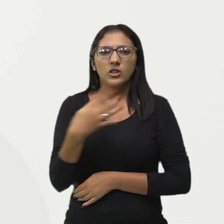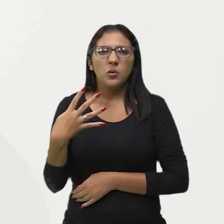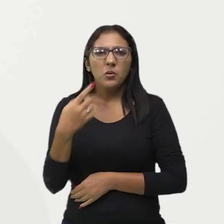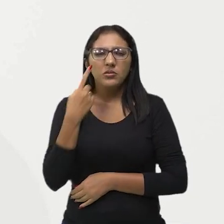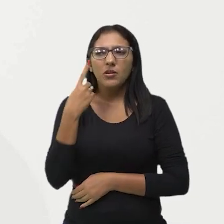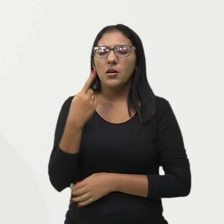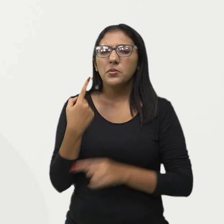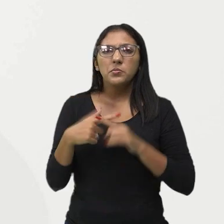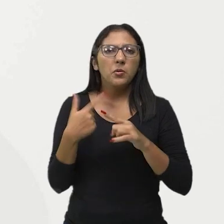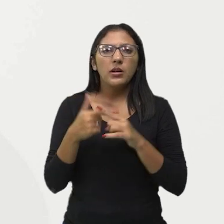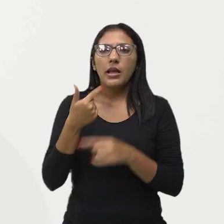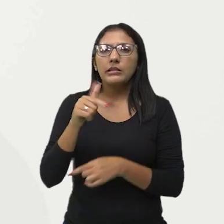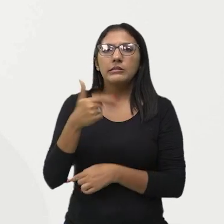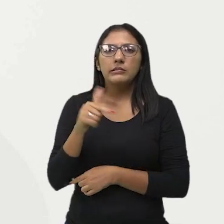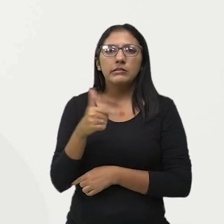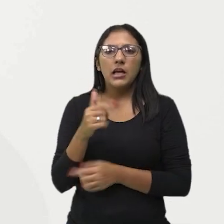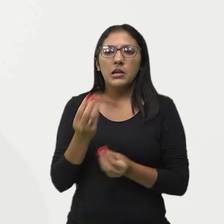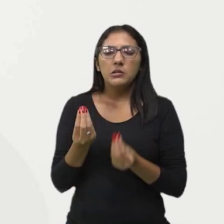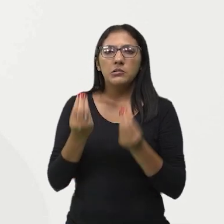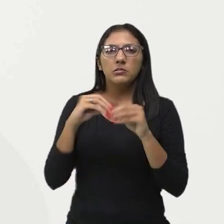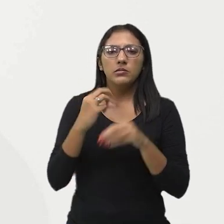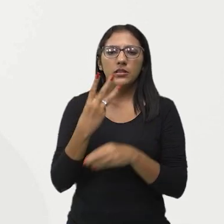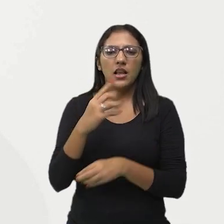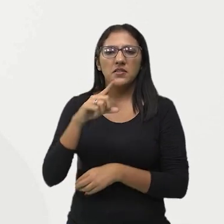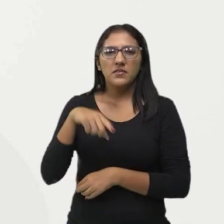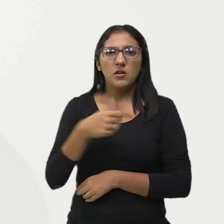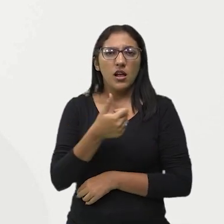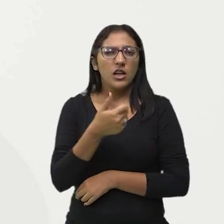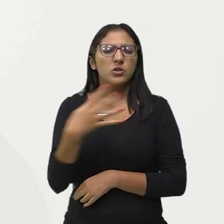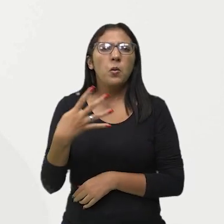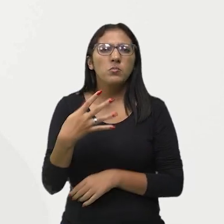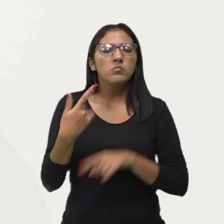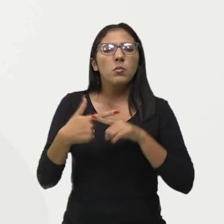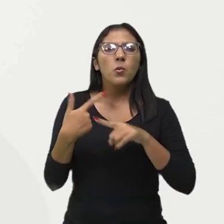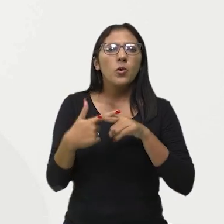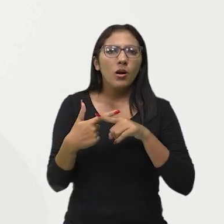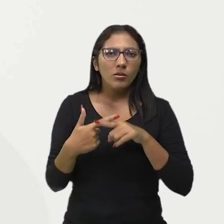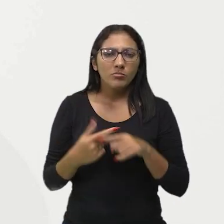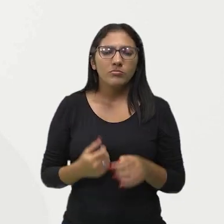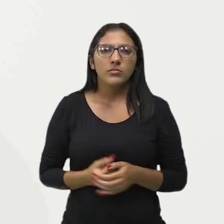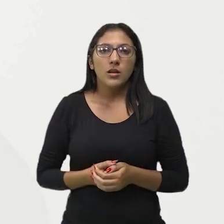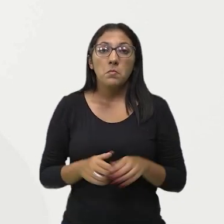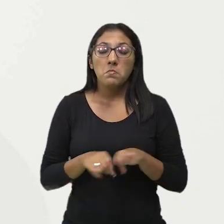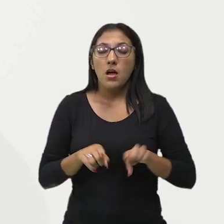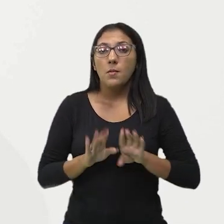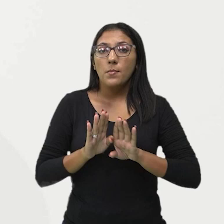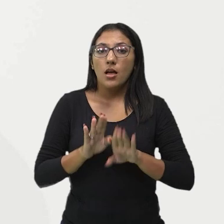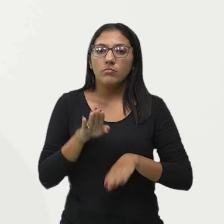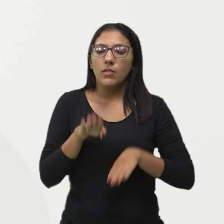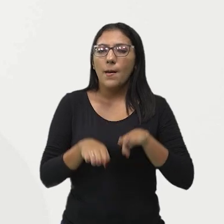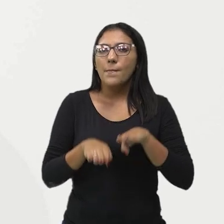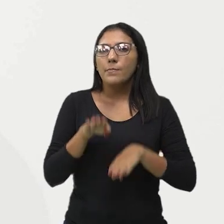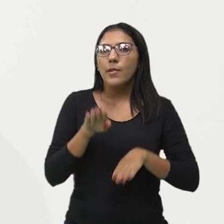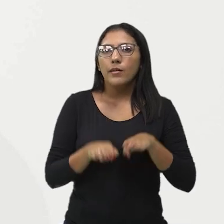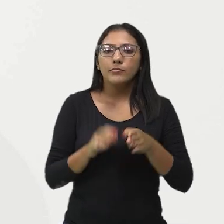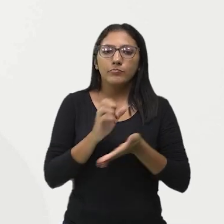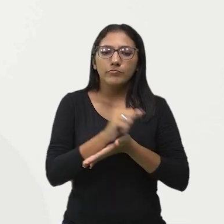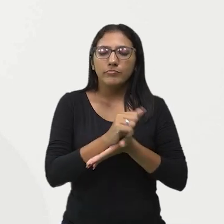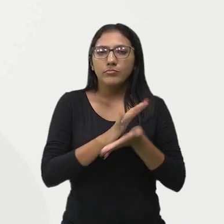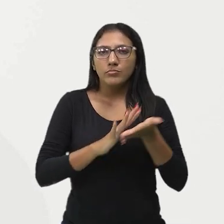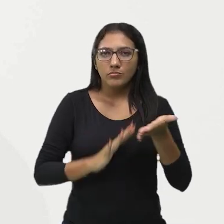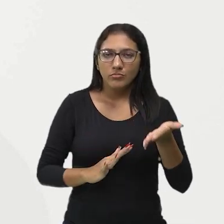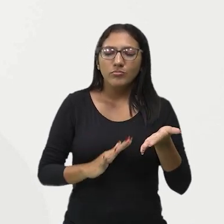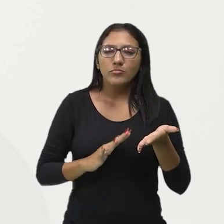3,14? Aí, pessoal, vai depender do enunciado do problema, tá bom? Se a questão fala no